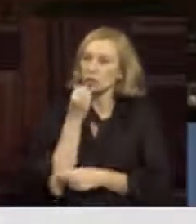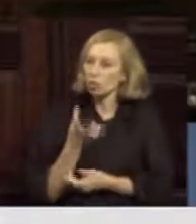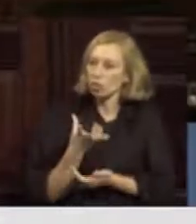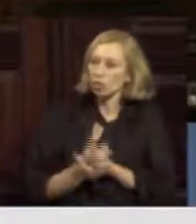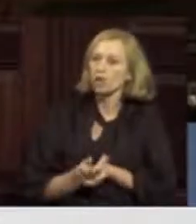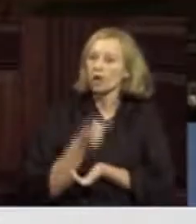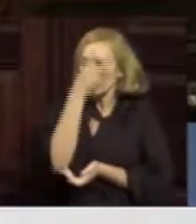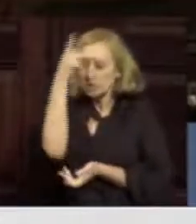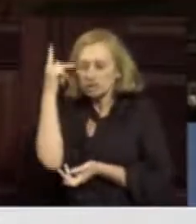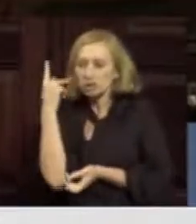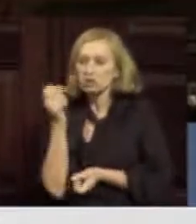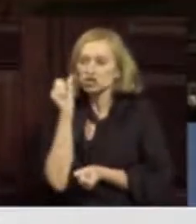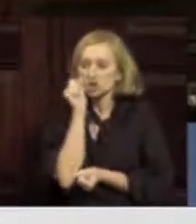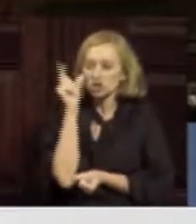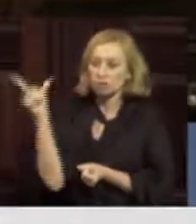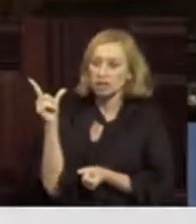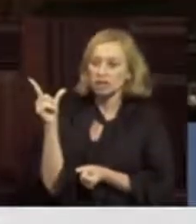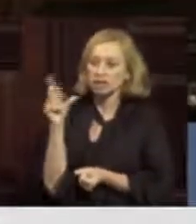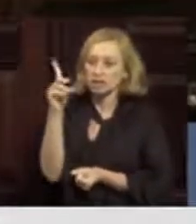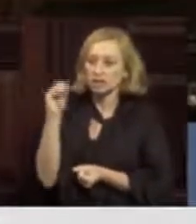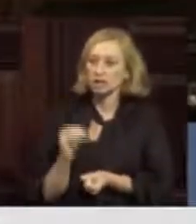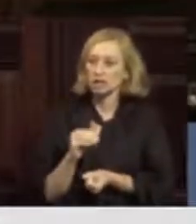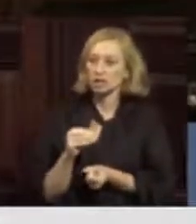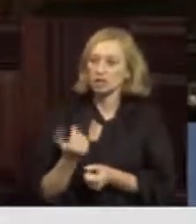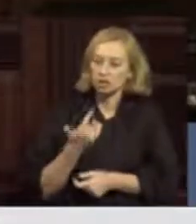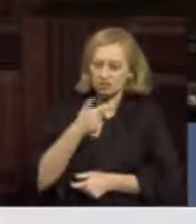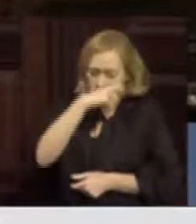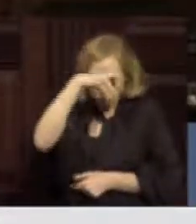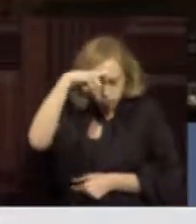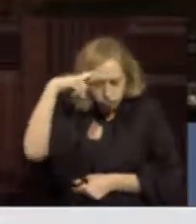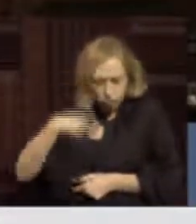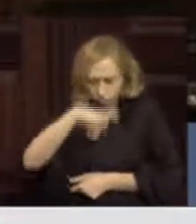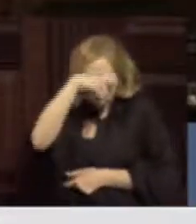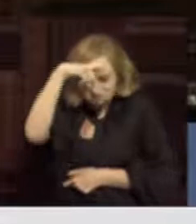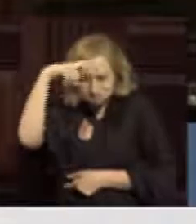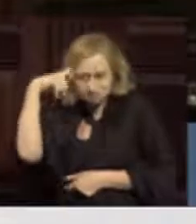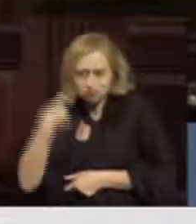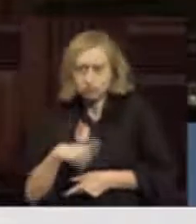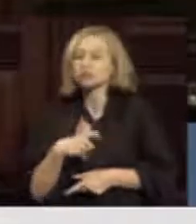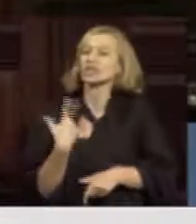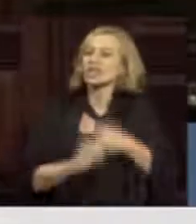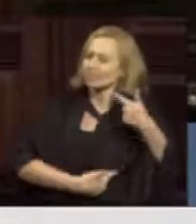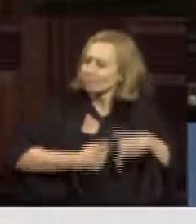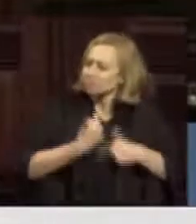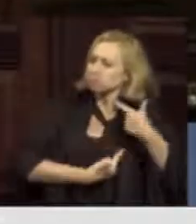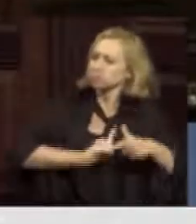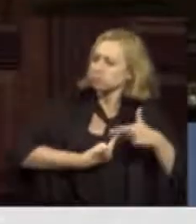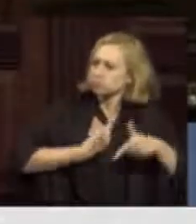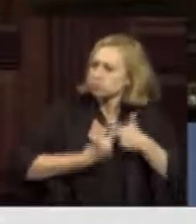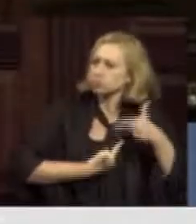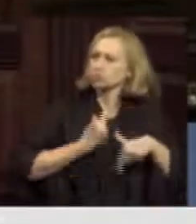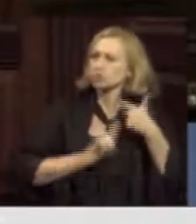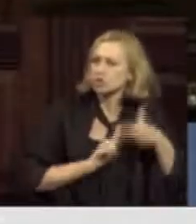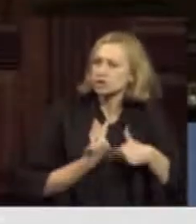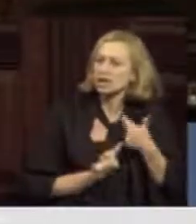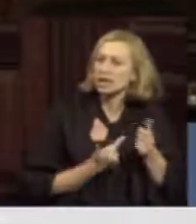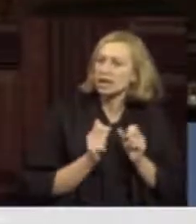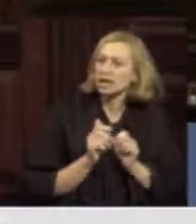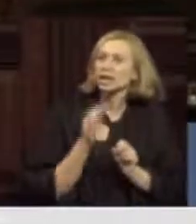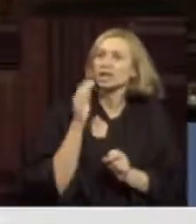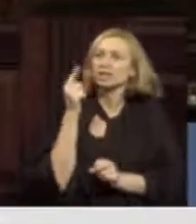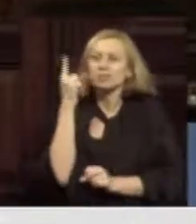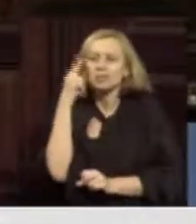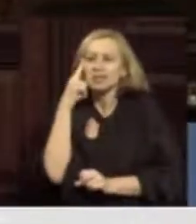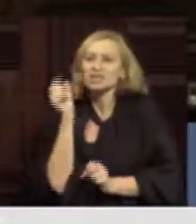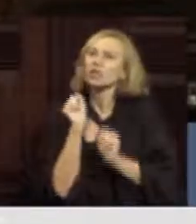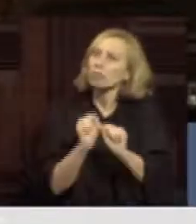acorda muito cedo, que coloca todo o seu suor e suas ideias com base no sentimento de que pode ser e se